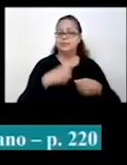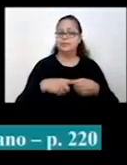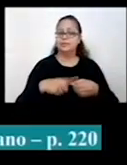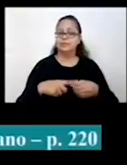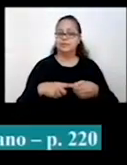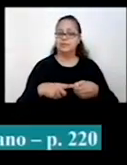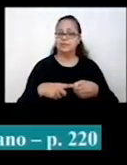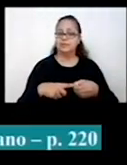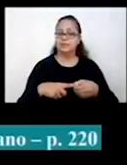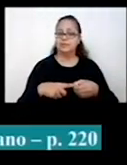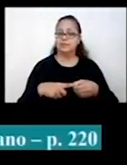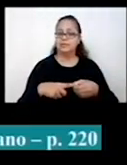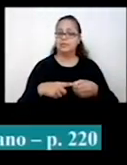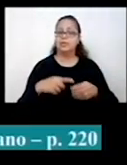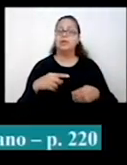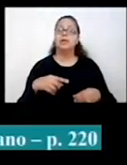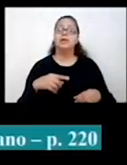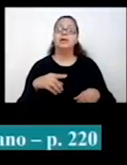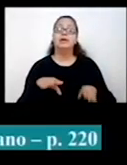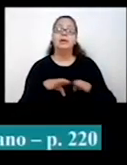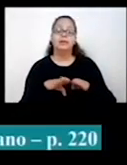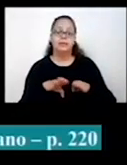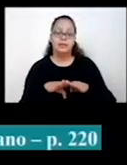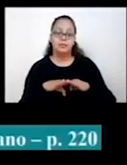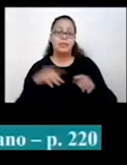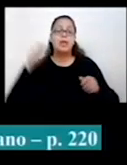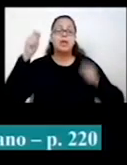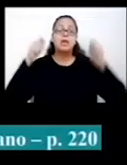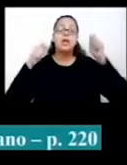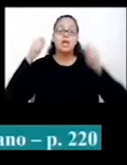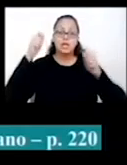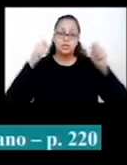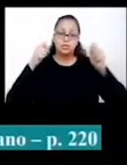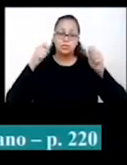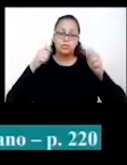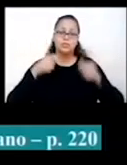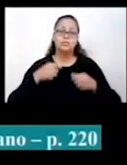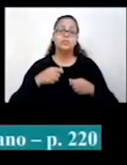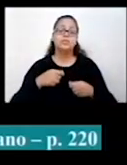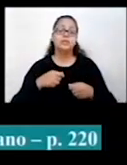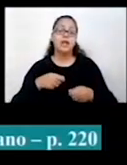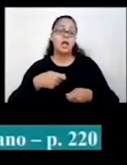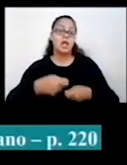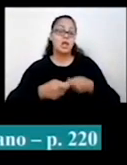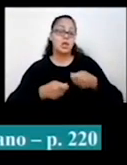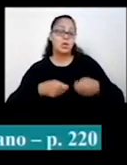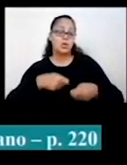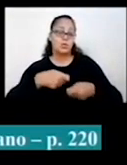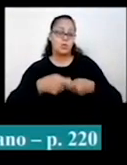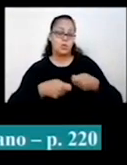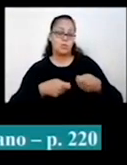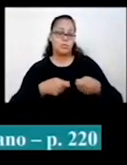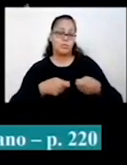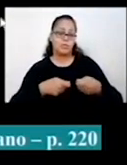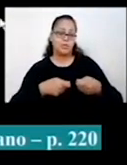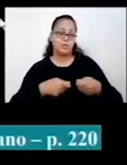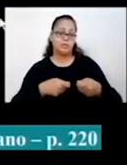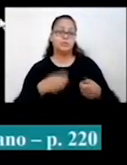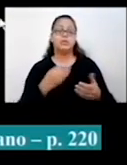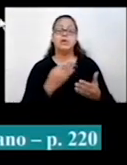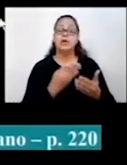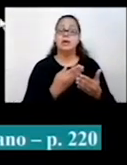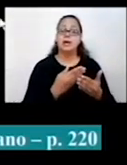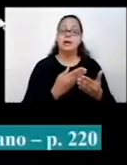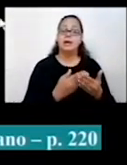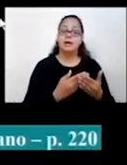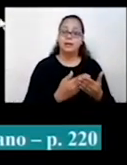certo? Para cima, e a presença também de indústria e atividades comerciais. Nós aprendemos em outras aulas que nem